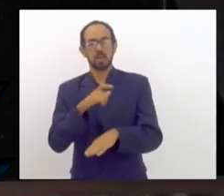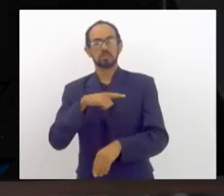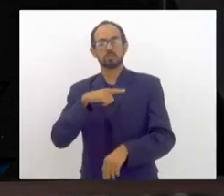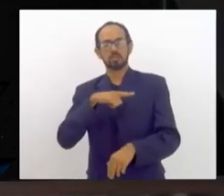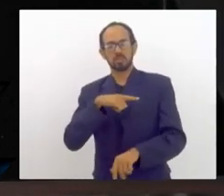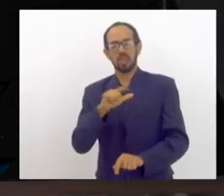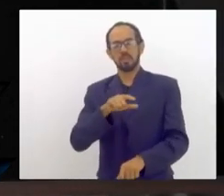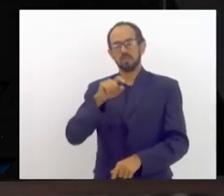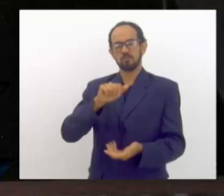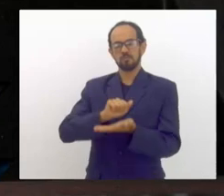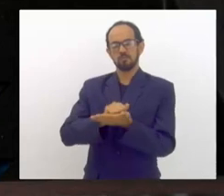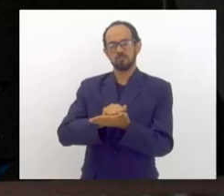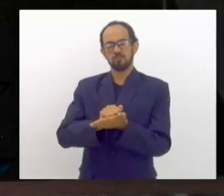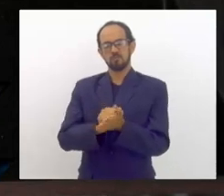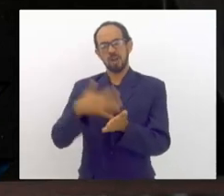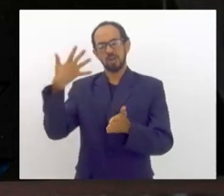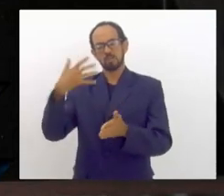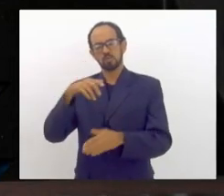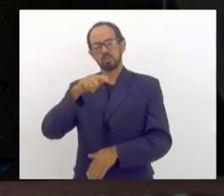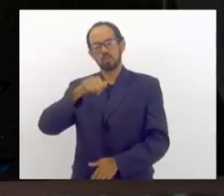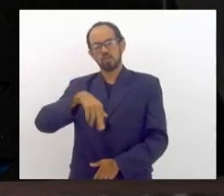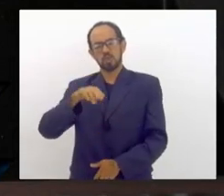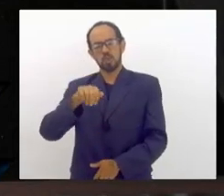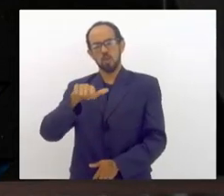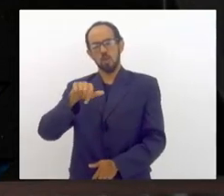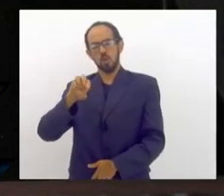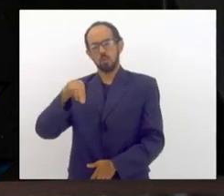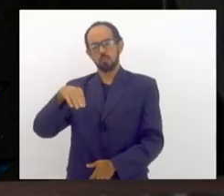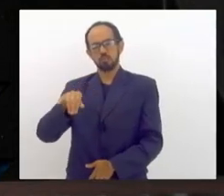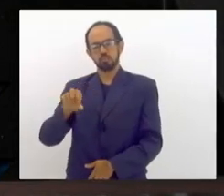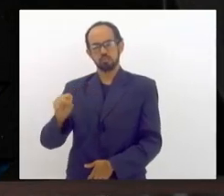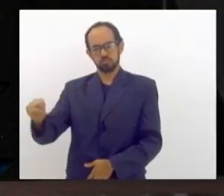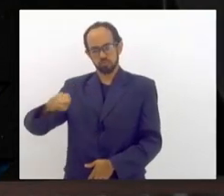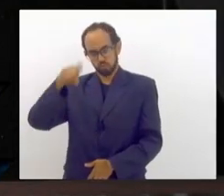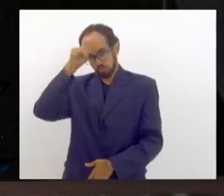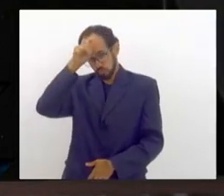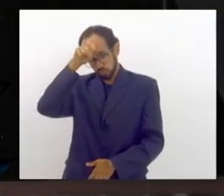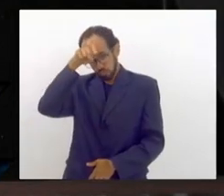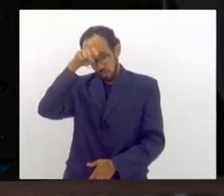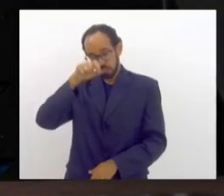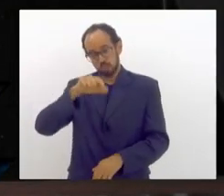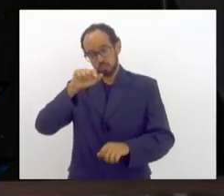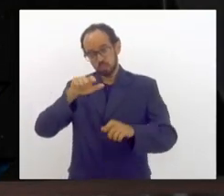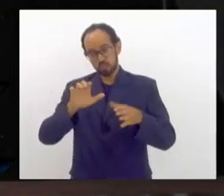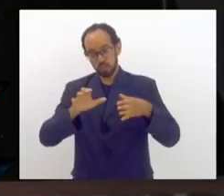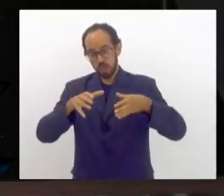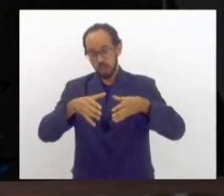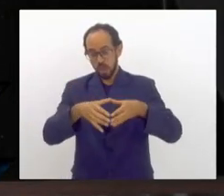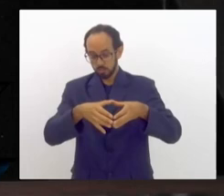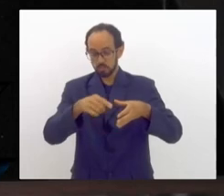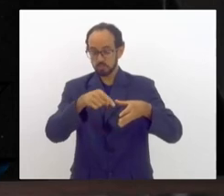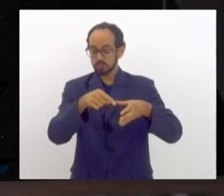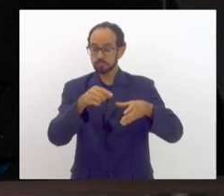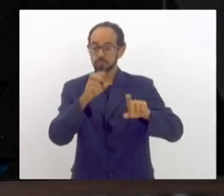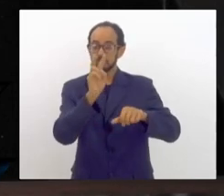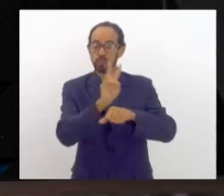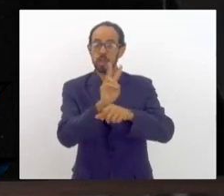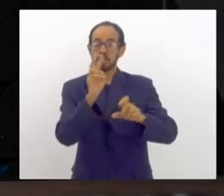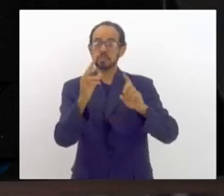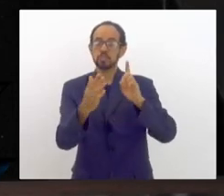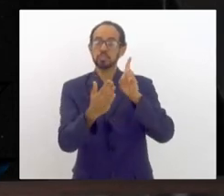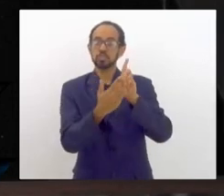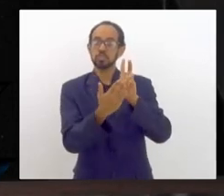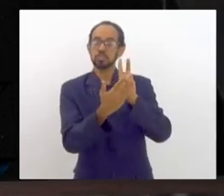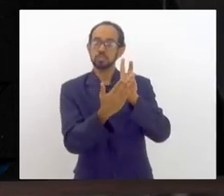precisam de aporte de suporte institucional. Existem aldeias indígenas que estão completamente abandonadas pelo poder público.